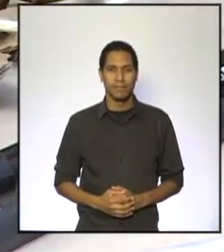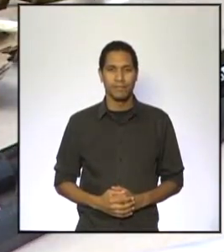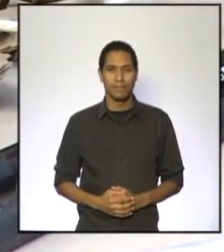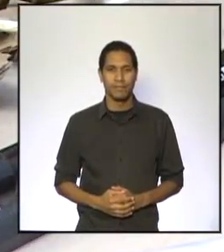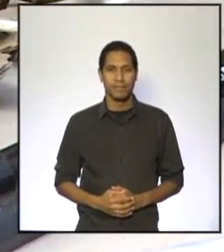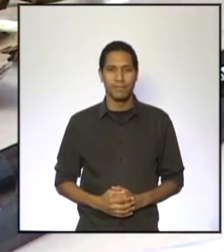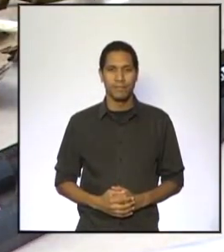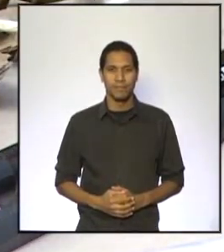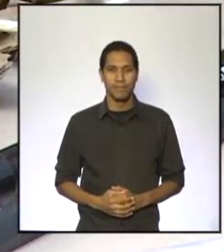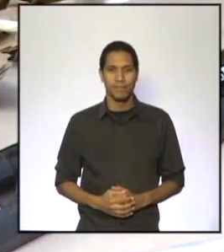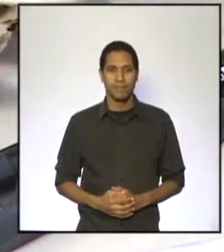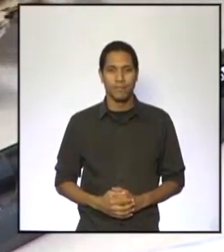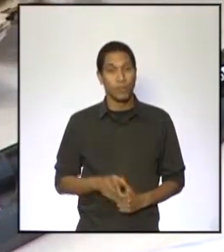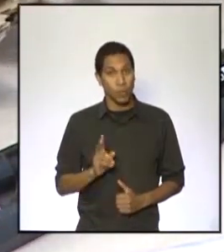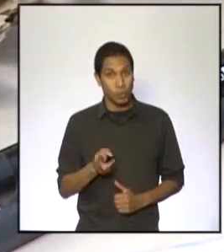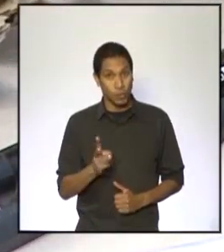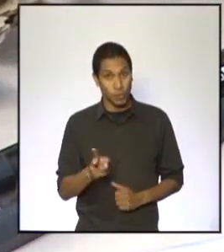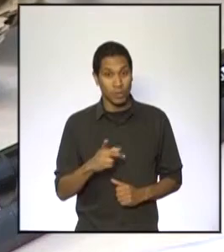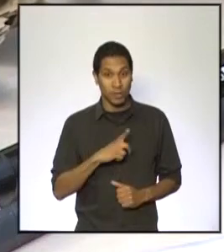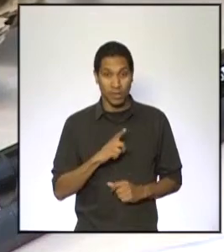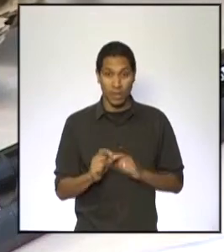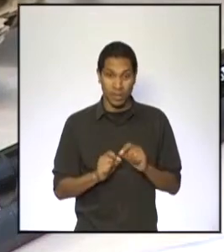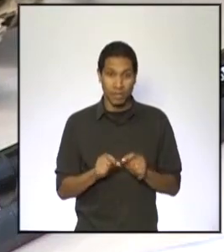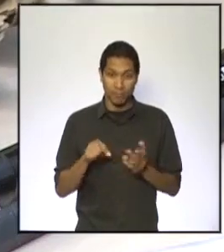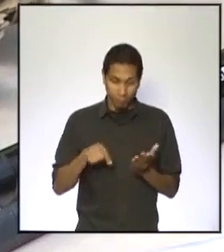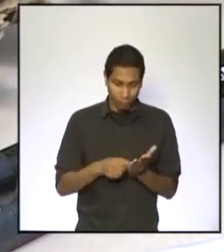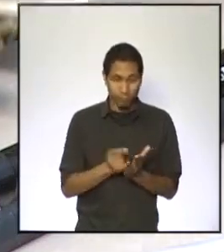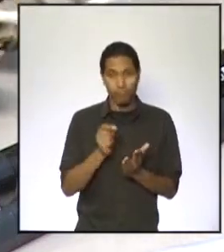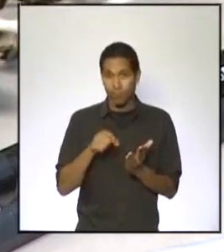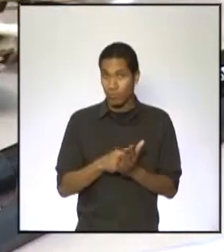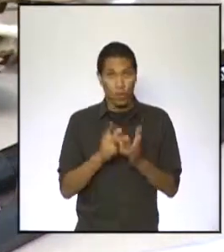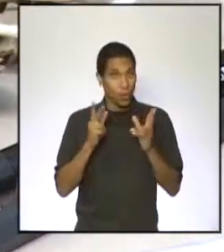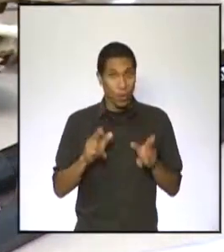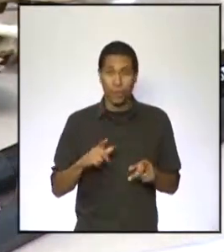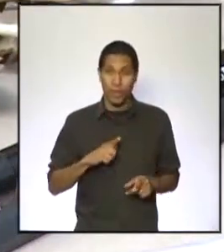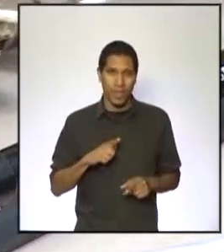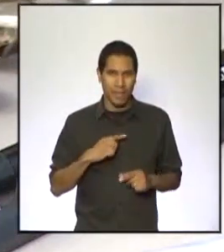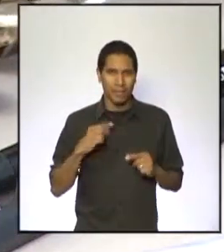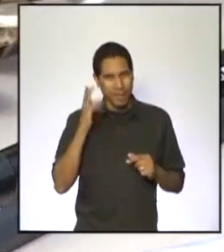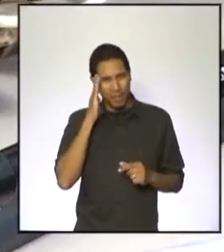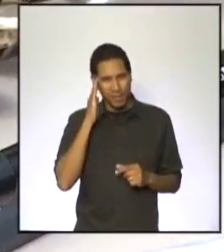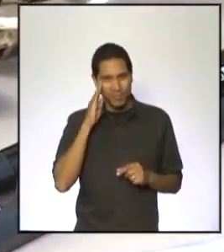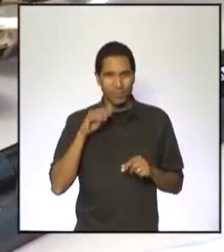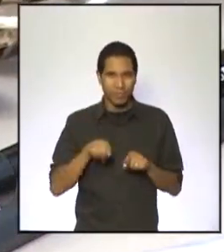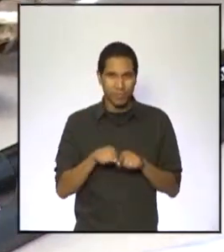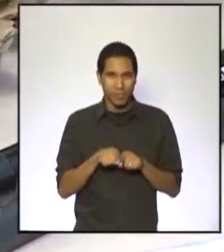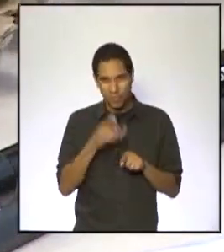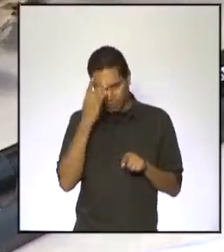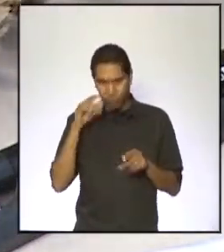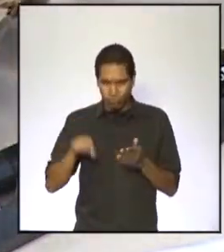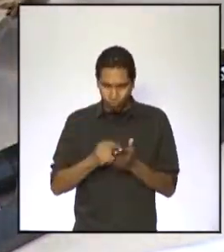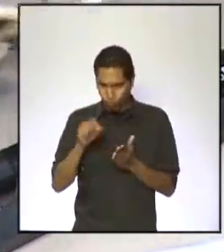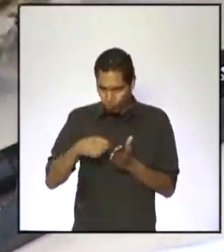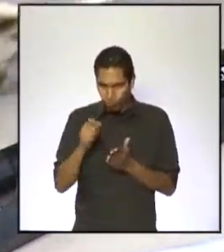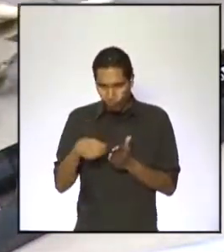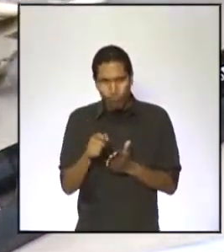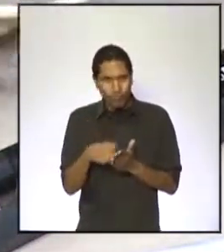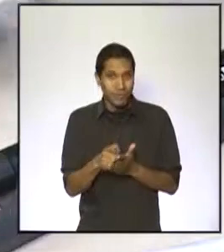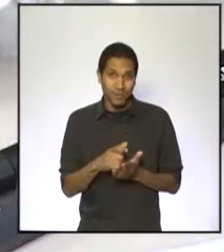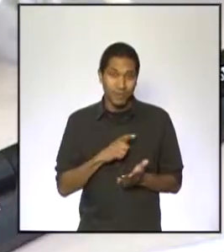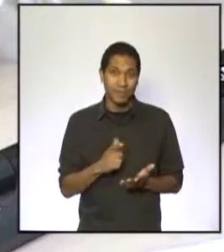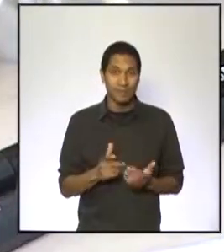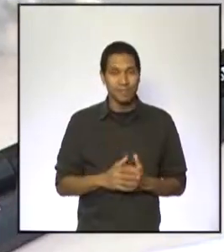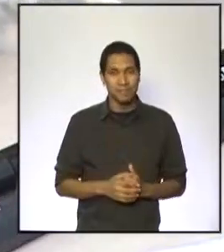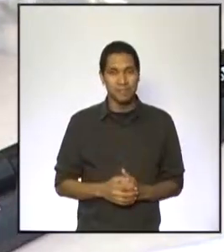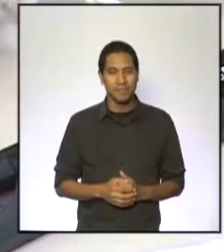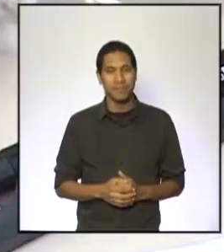Olha lá, vamos continuar passando. É como se fosse uma costura, né? Teve já pessoas que